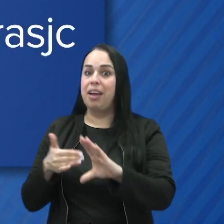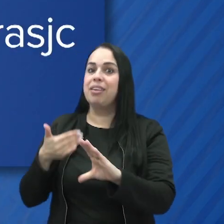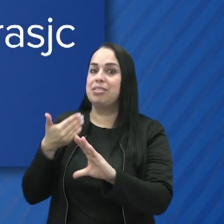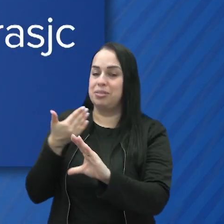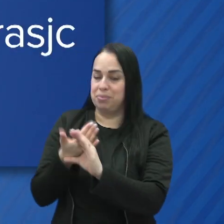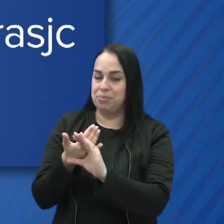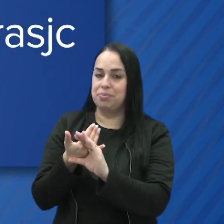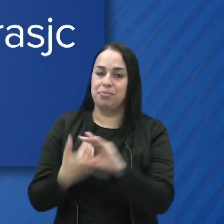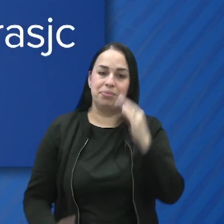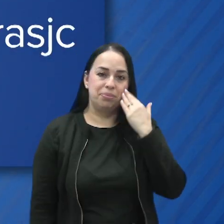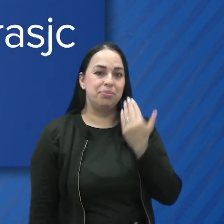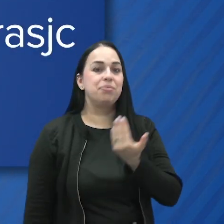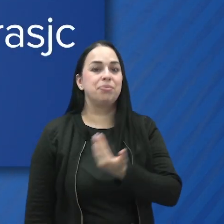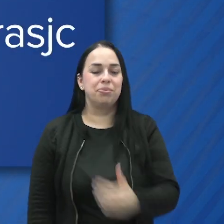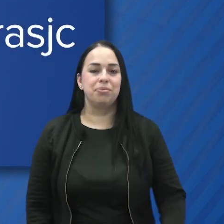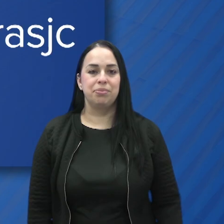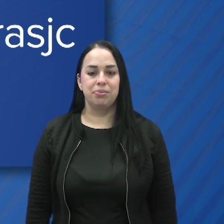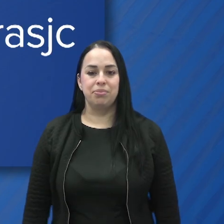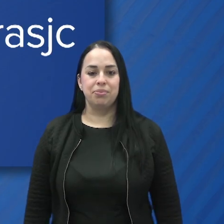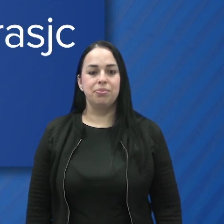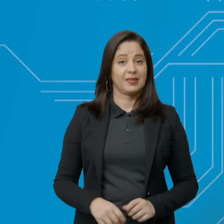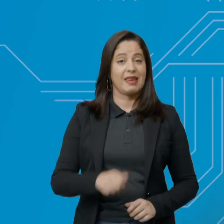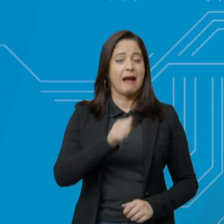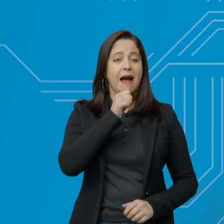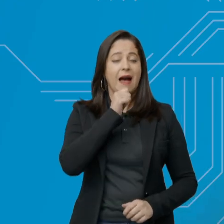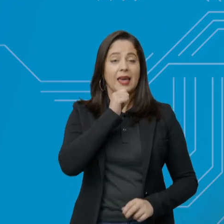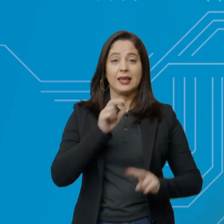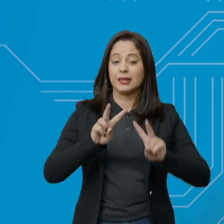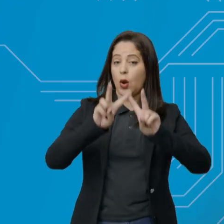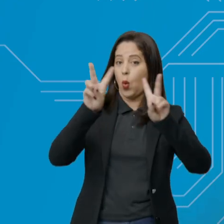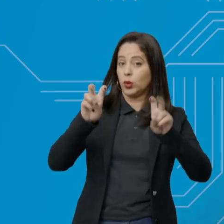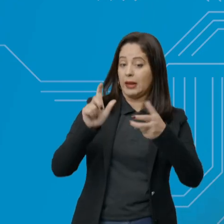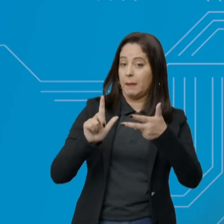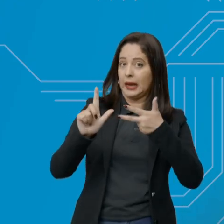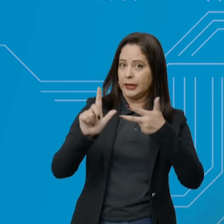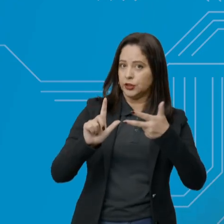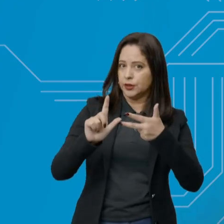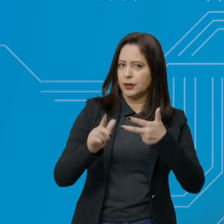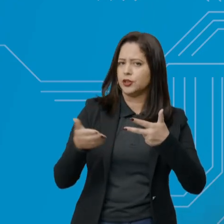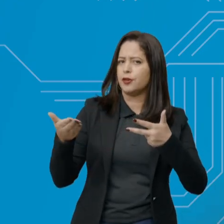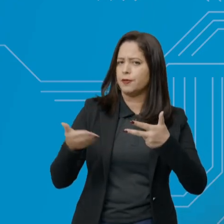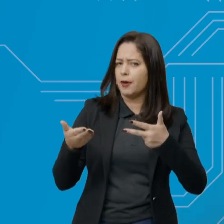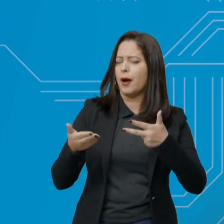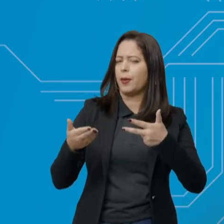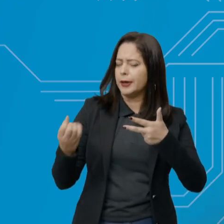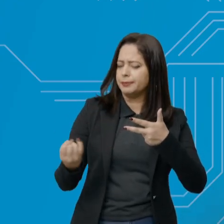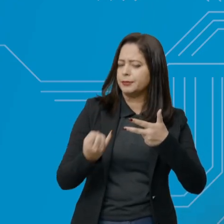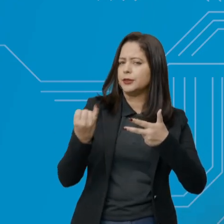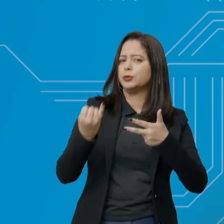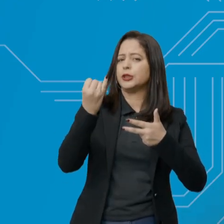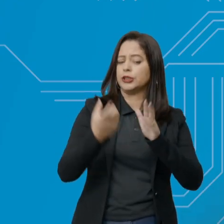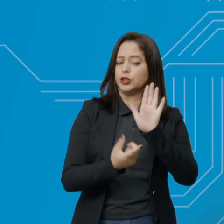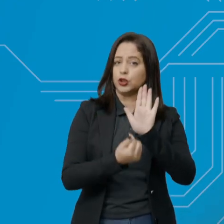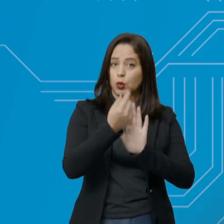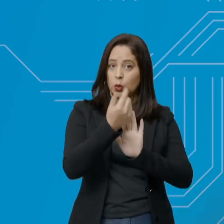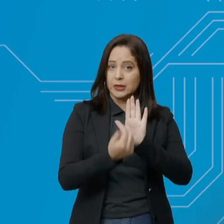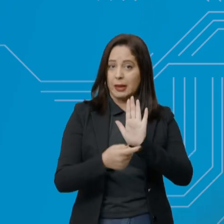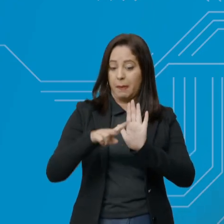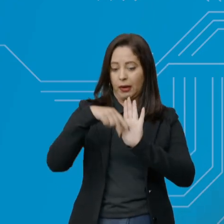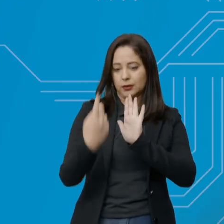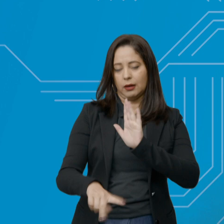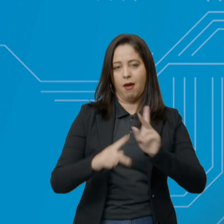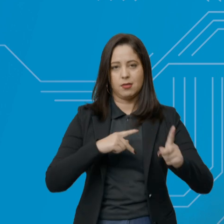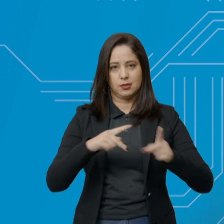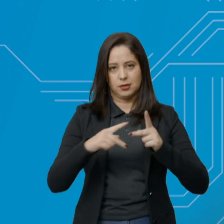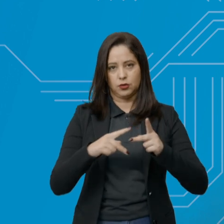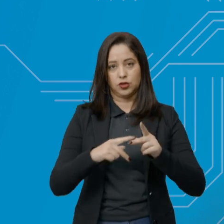na íntegra no nosso canal do YouTube. Ainda sobre o Legislativo, vamos falar de um tema muito importante para o orçamento da